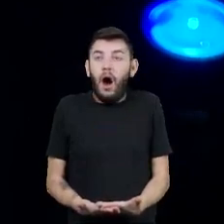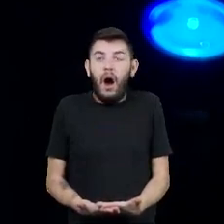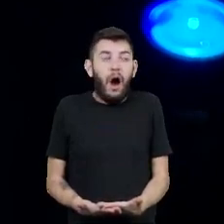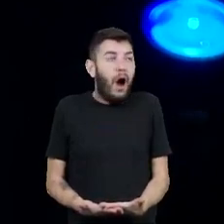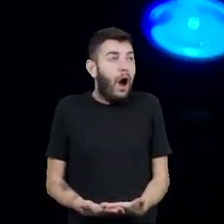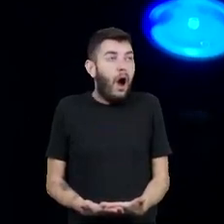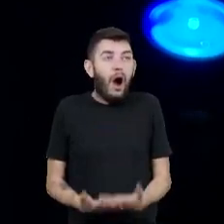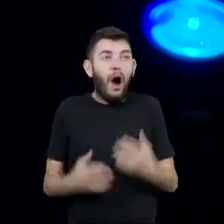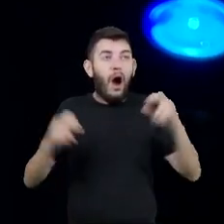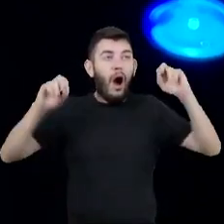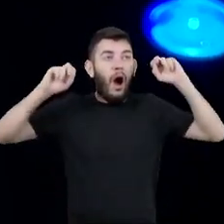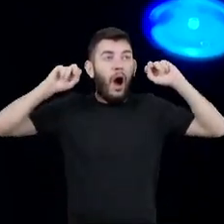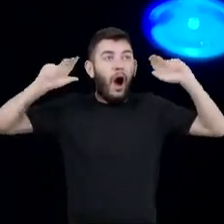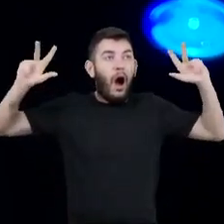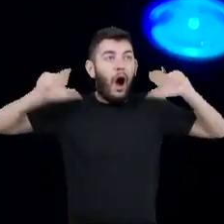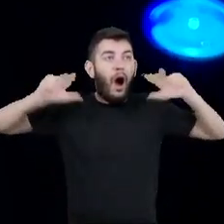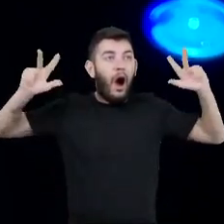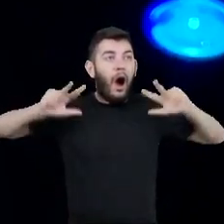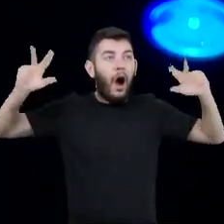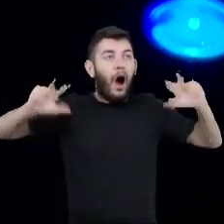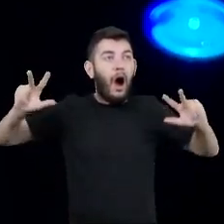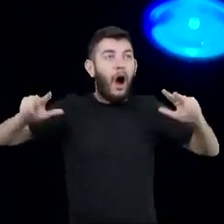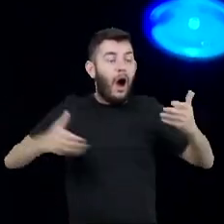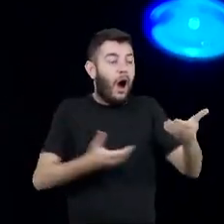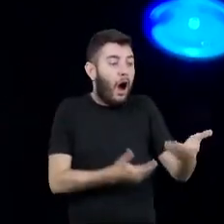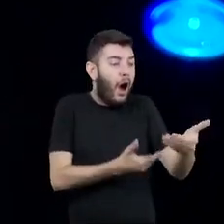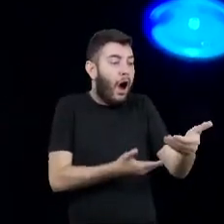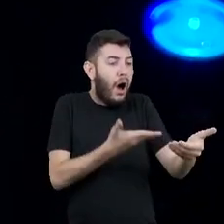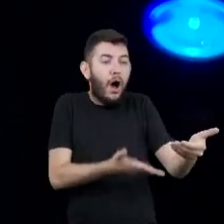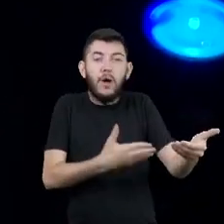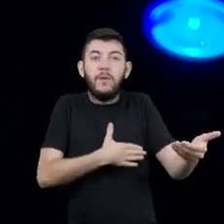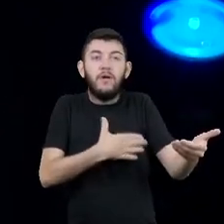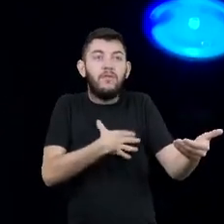filho, ainda mais por ser primogênito.